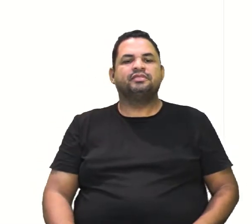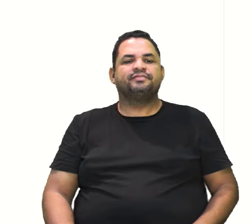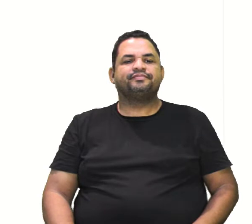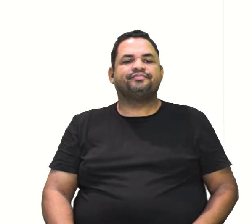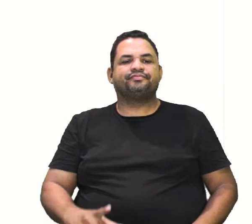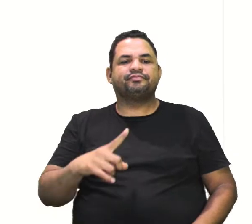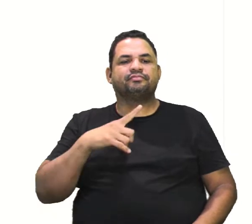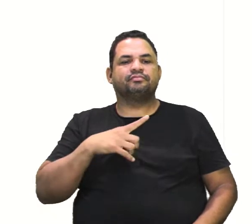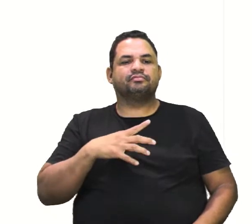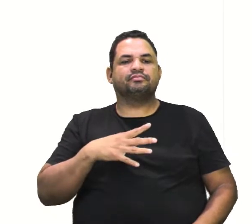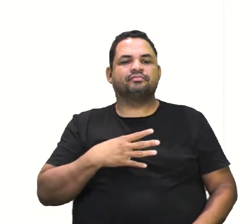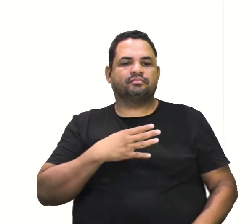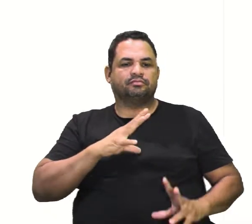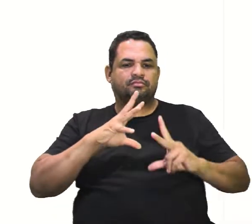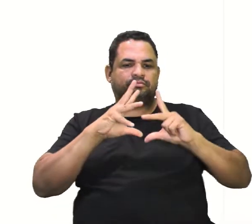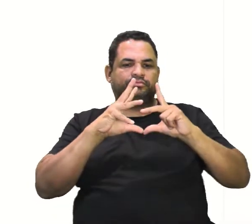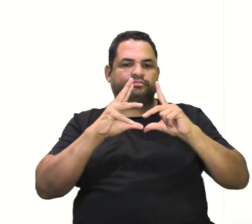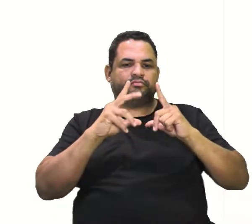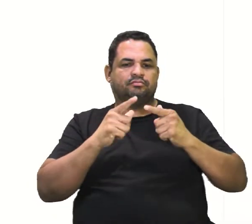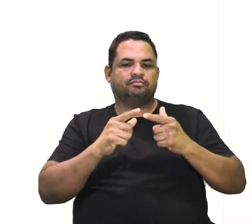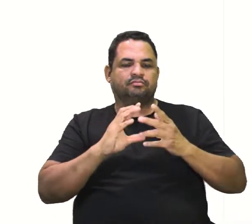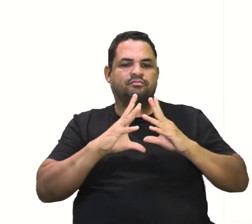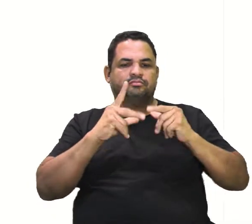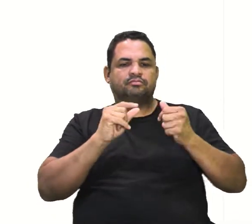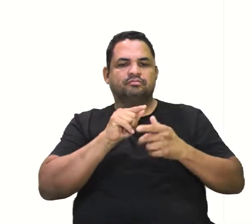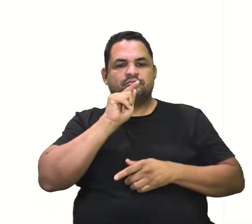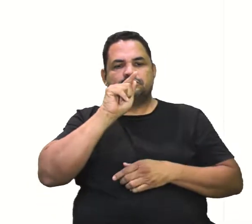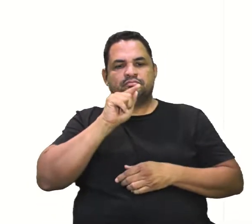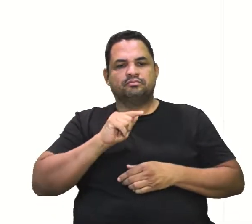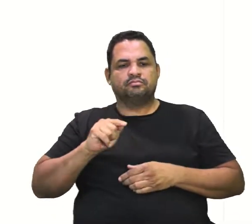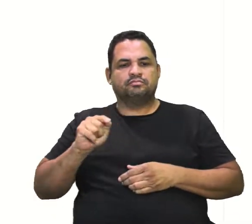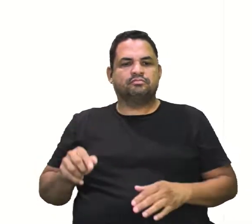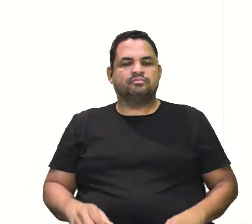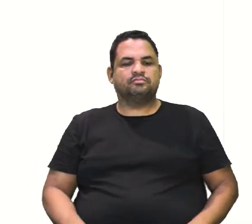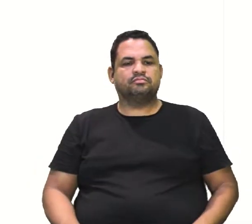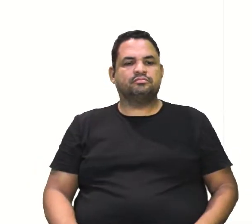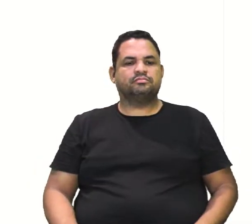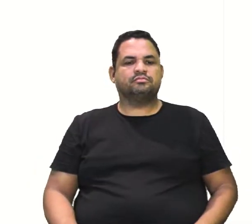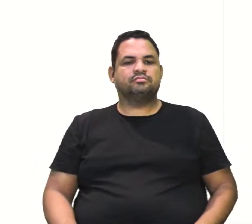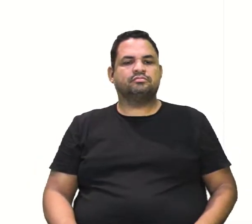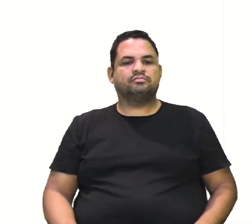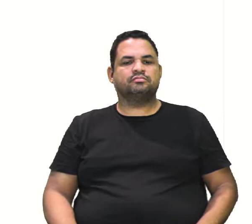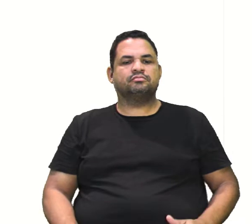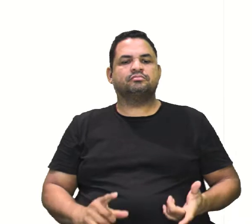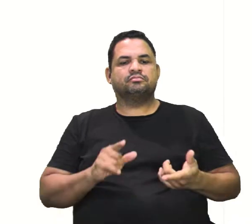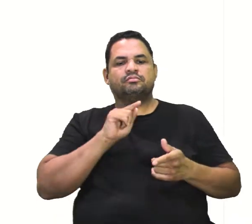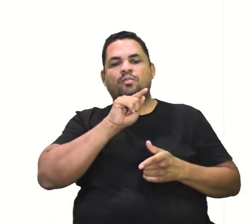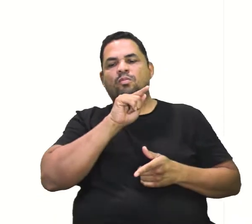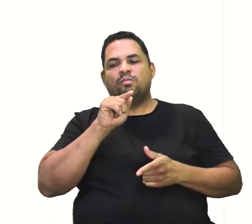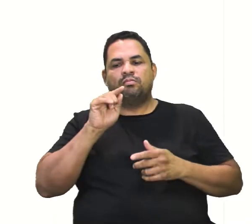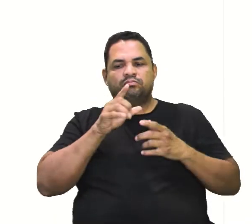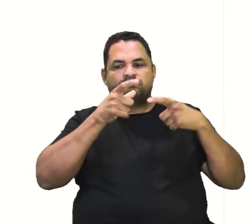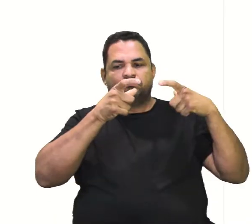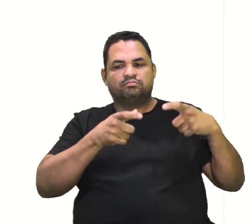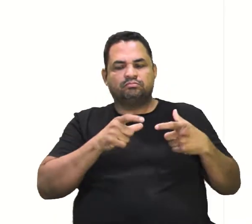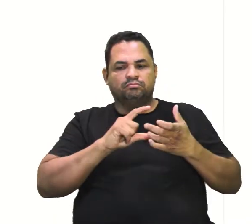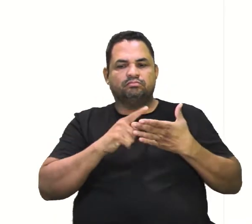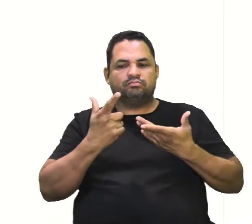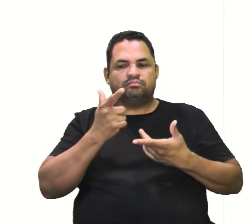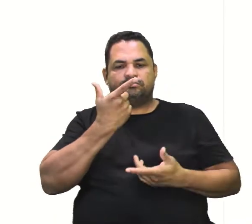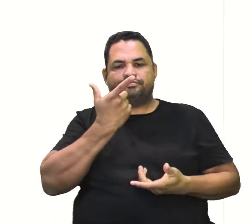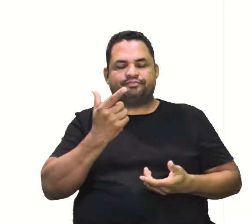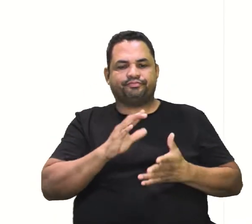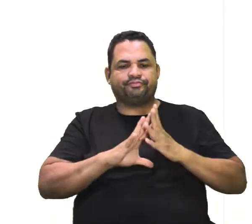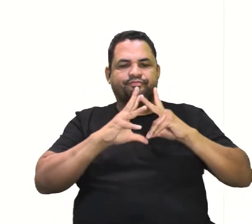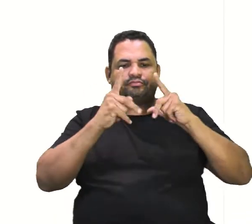Beleza, então temos todos os pontos aí, né? Olha aí, ele falou de localizar pontos, né? Esse conjunto